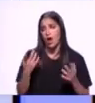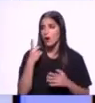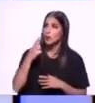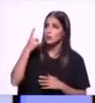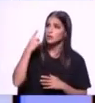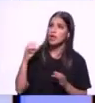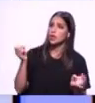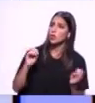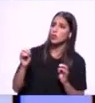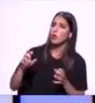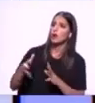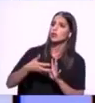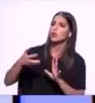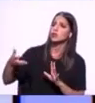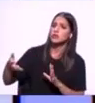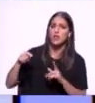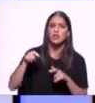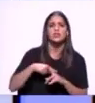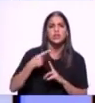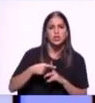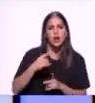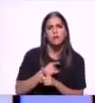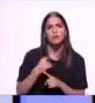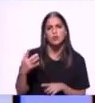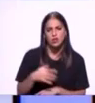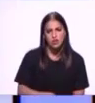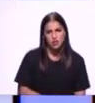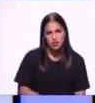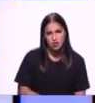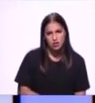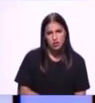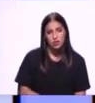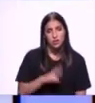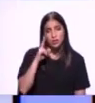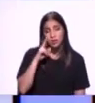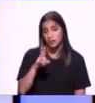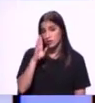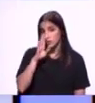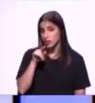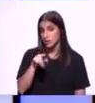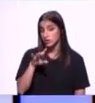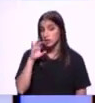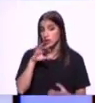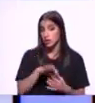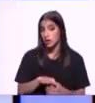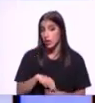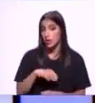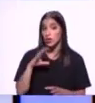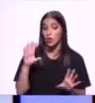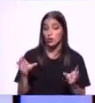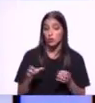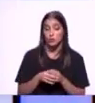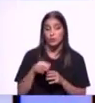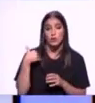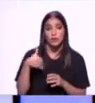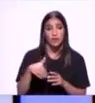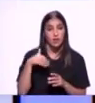havia toxicidade. Porquê que há este ano? Vamos ver se isto tem a ver com um clube que vai ter eleições.